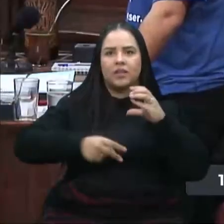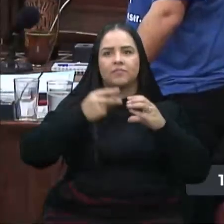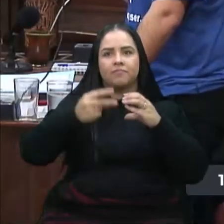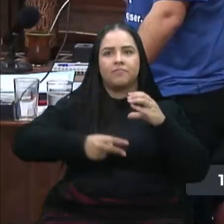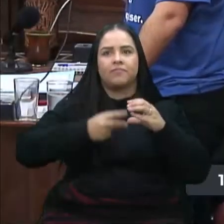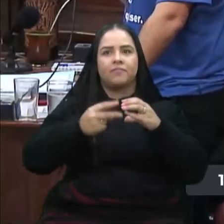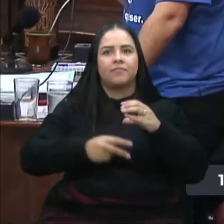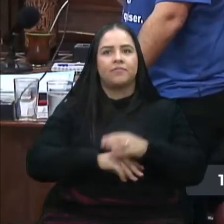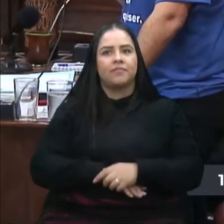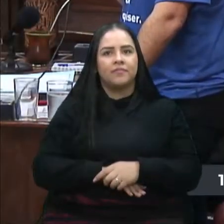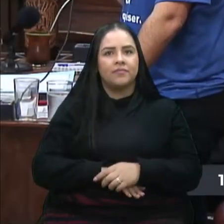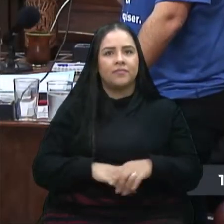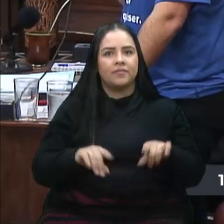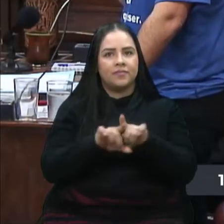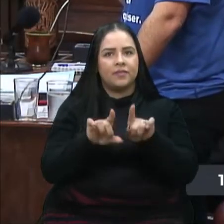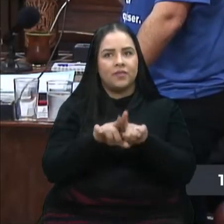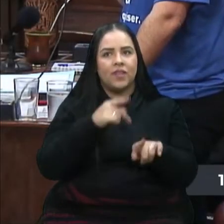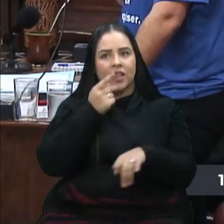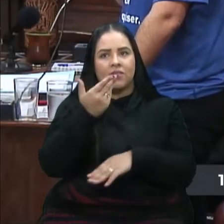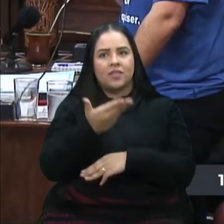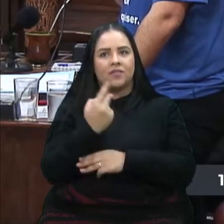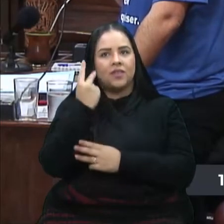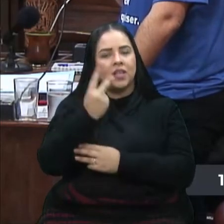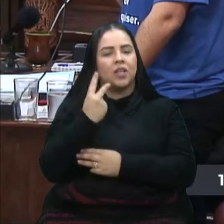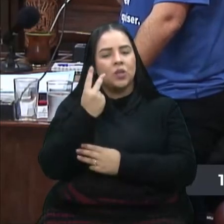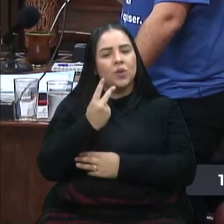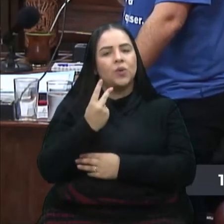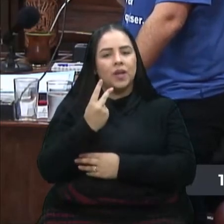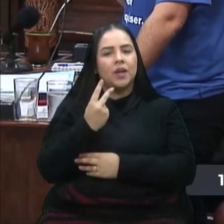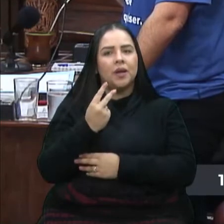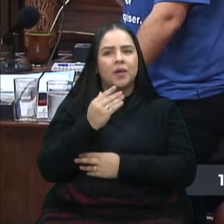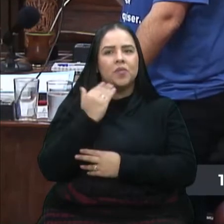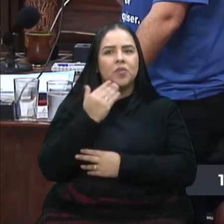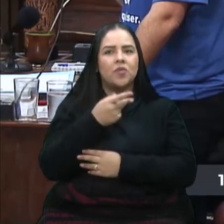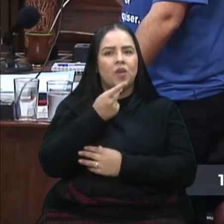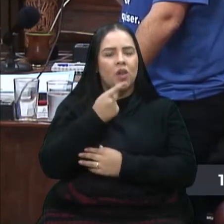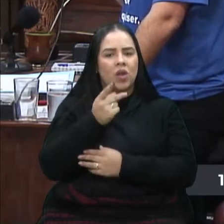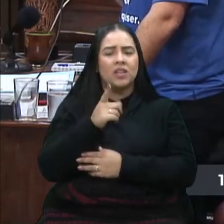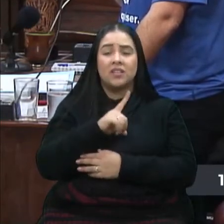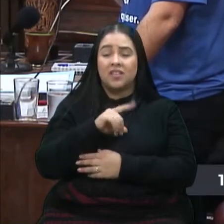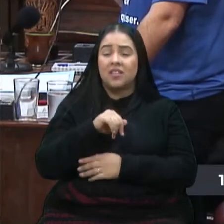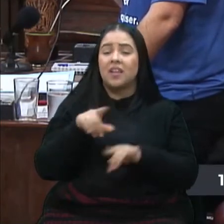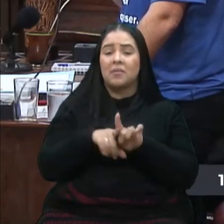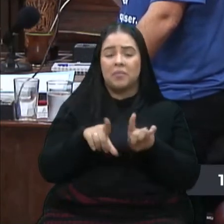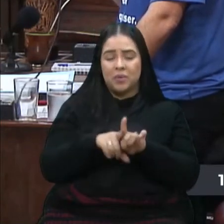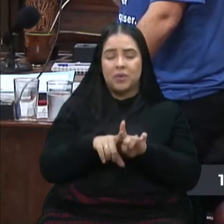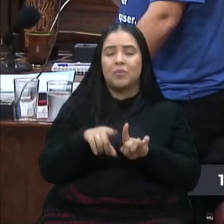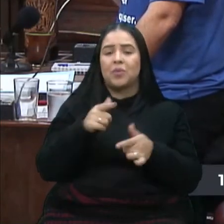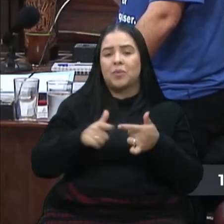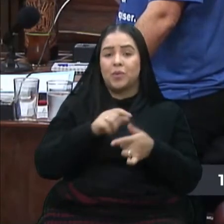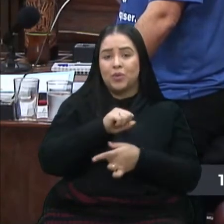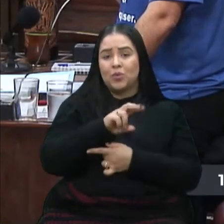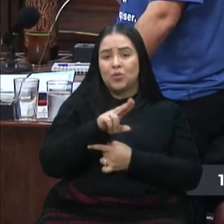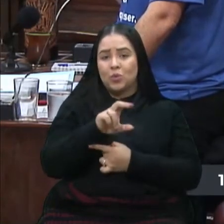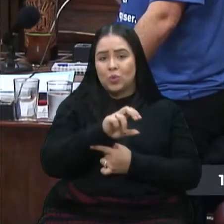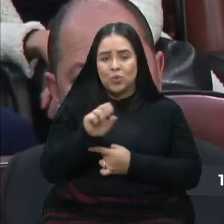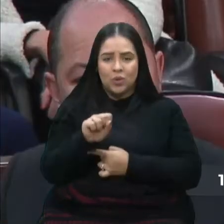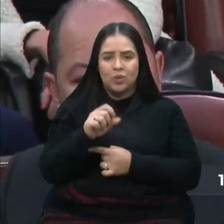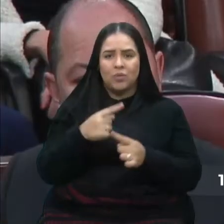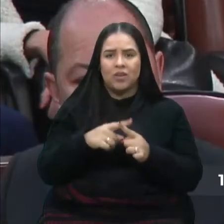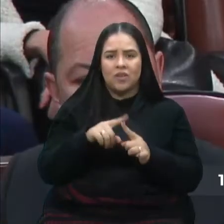vereadores e para dizer Vereador Marechal que a senhora falou do rol taxativo né é outro pepino que vem para o SUS porque o SUS vai ter que absorver